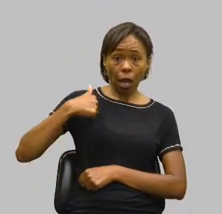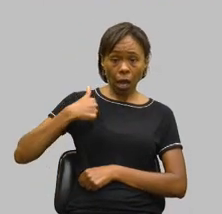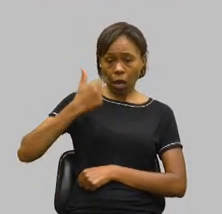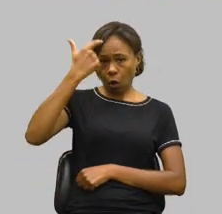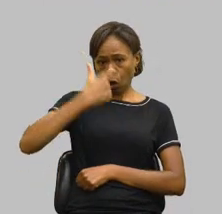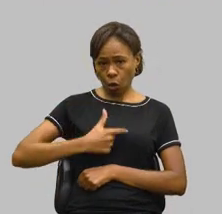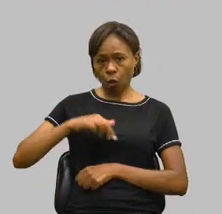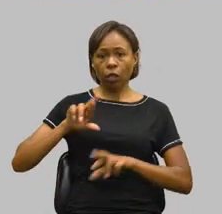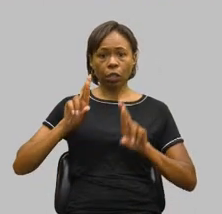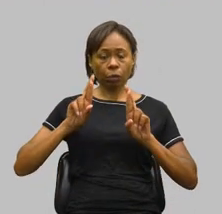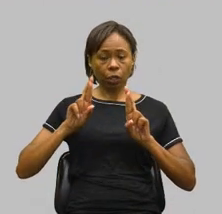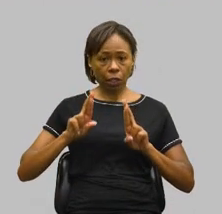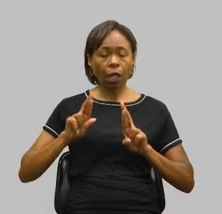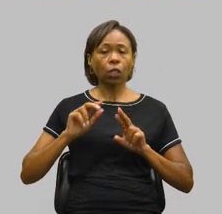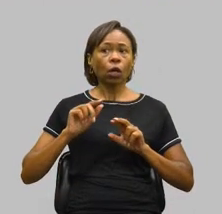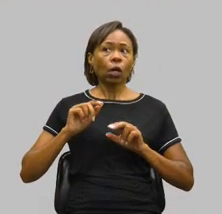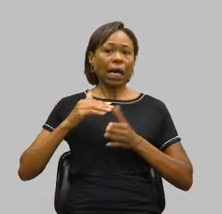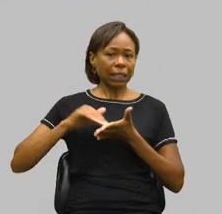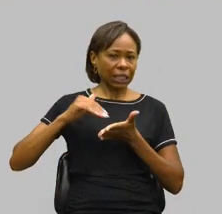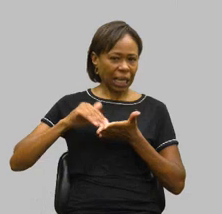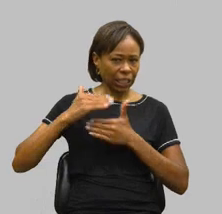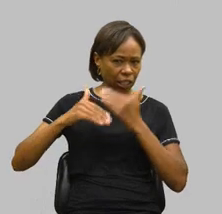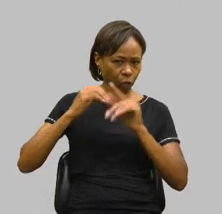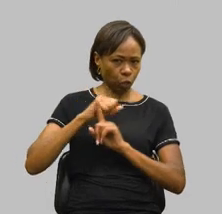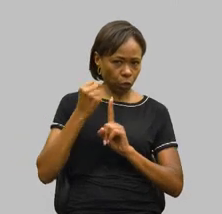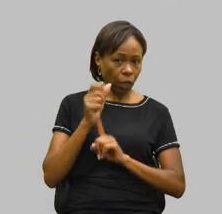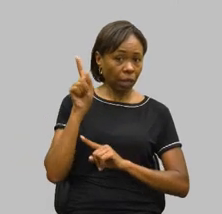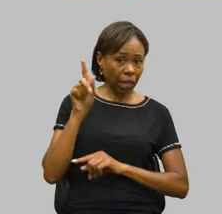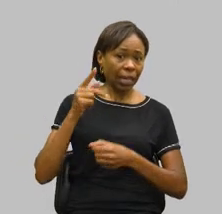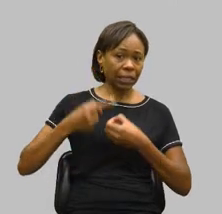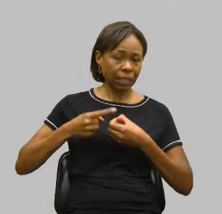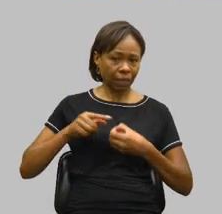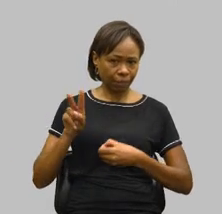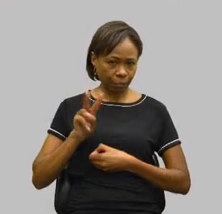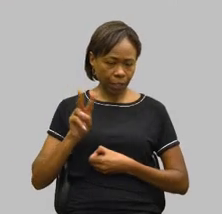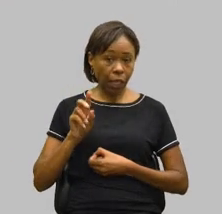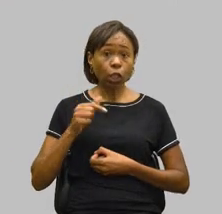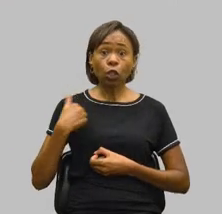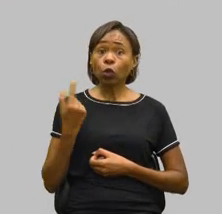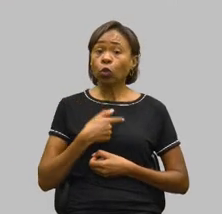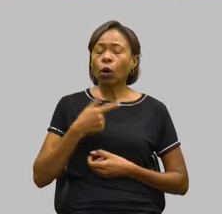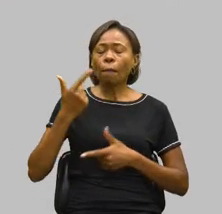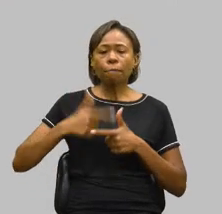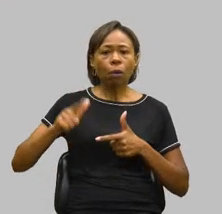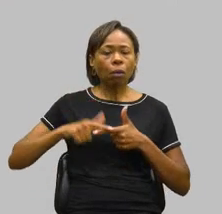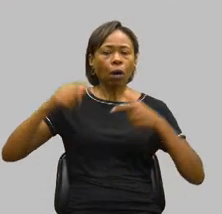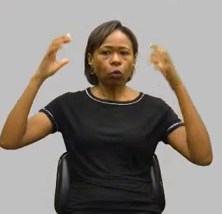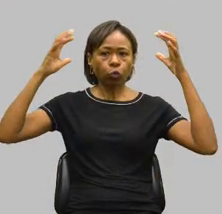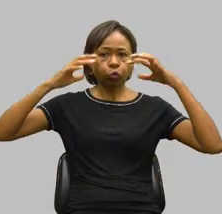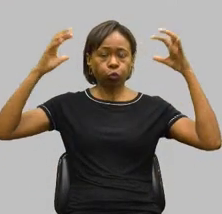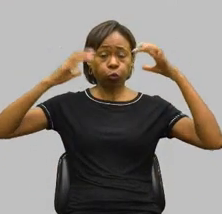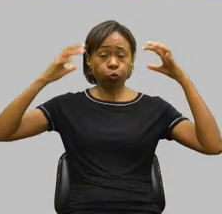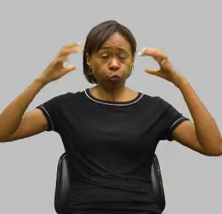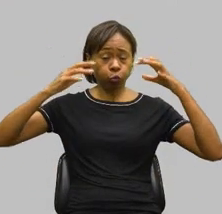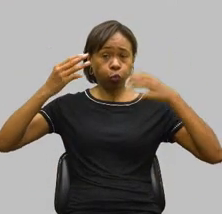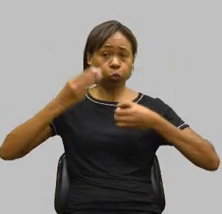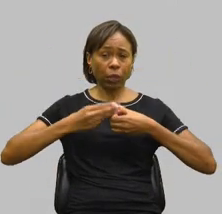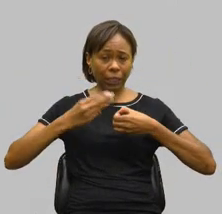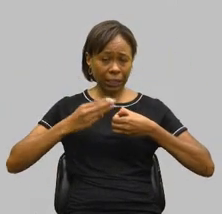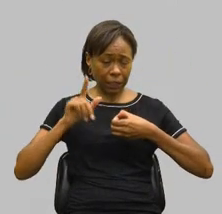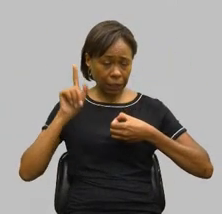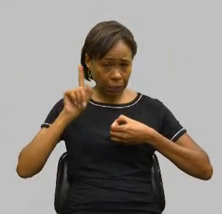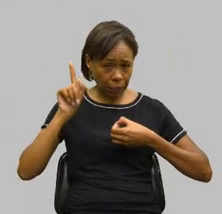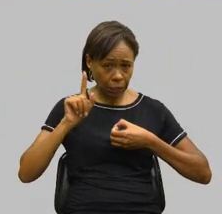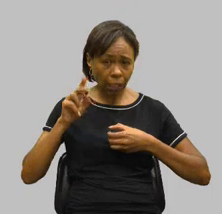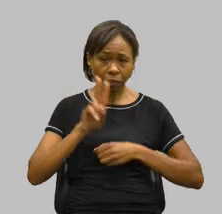Desenvolvimento Social de vespaziano a gente teve um grande problema com as chuvas que assolaram o nosso município assim como também assolaram